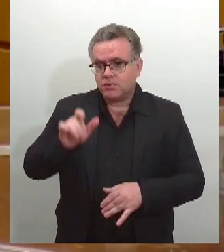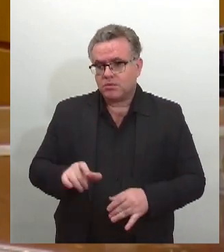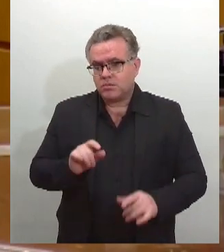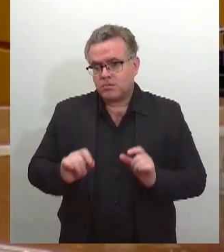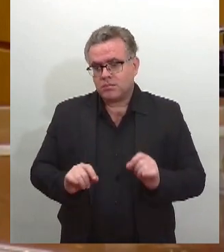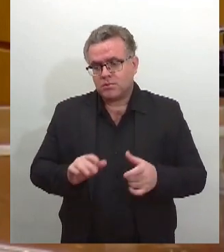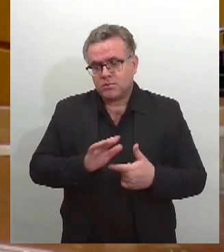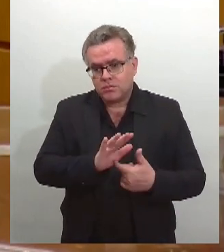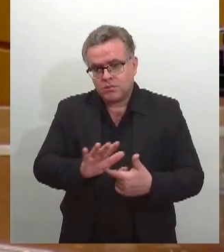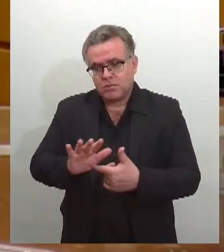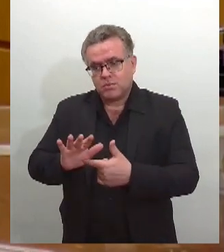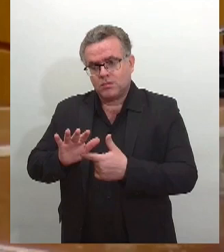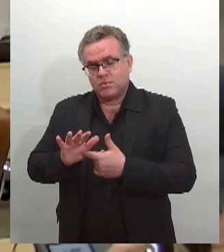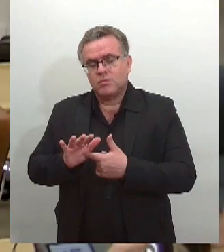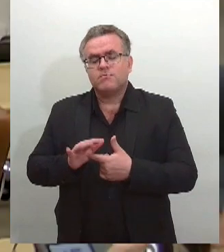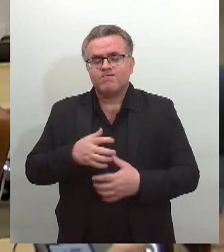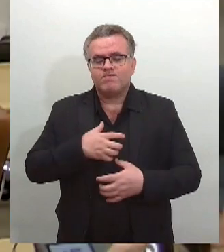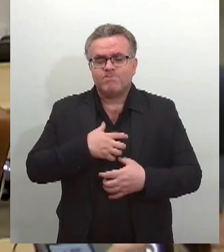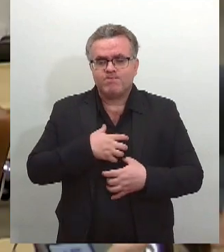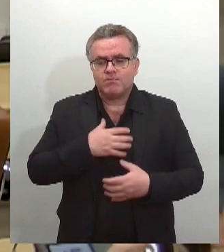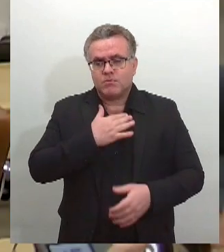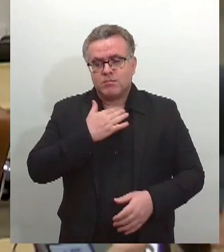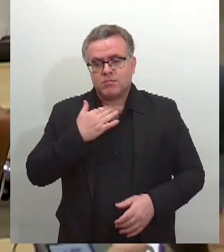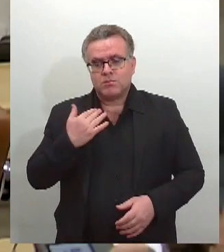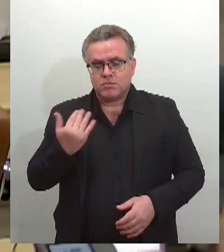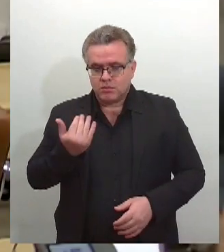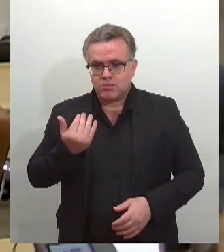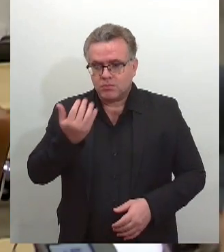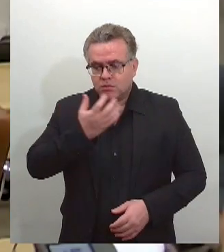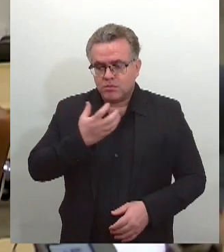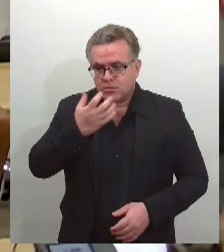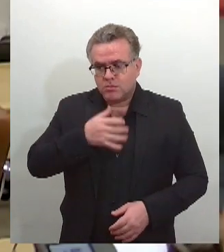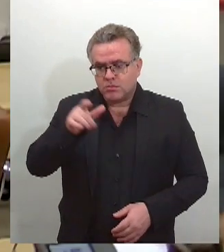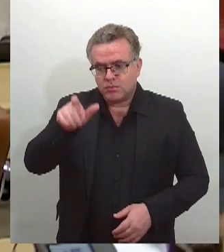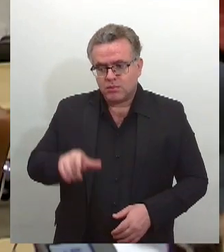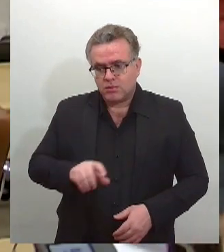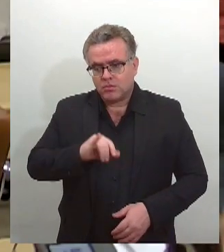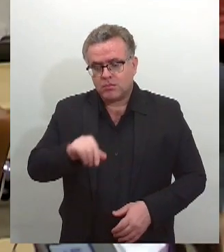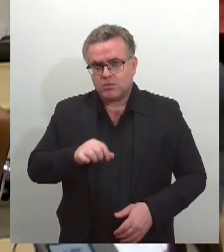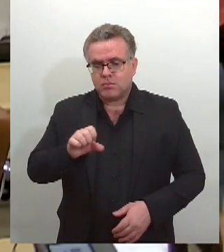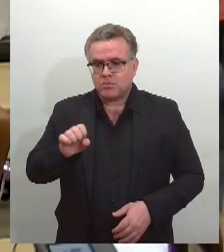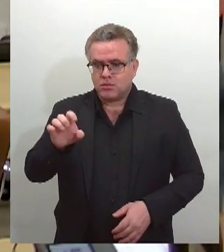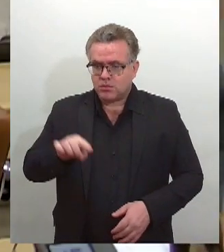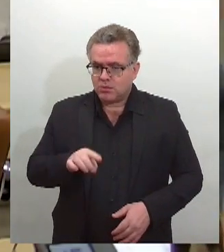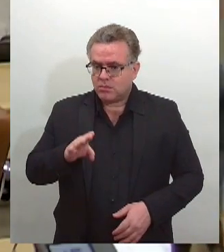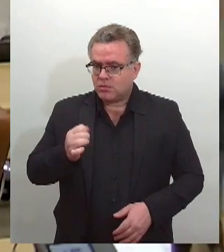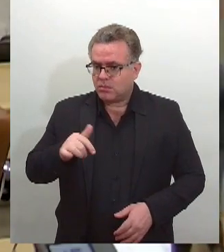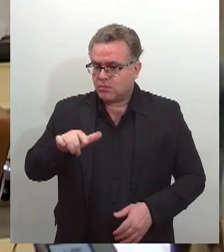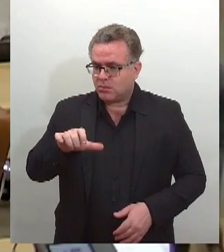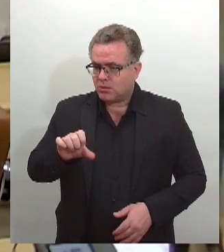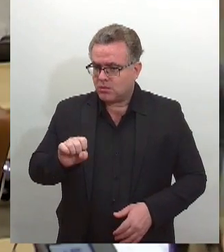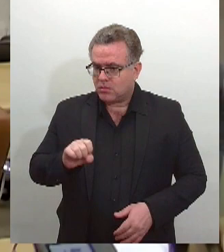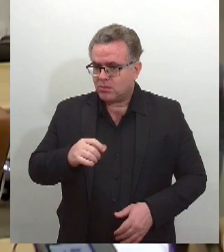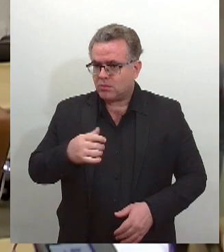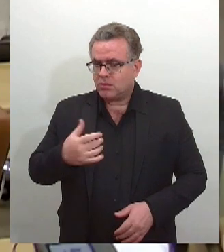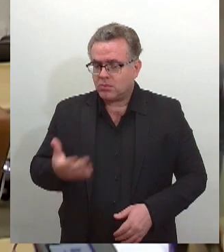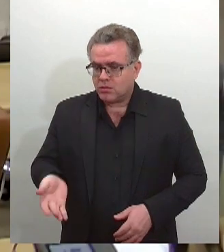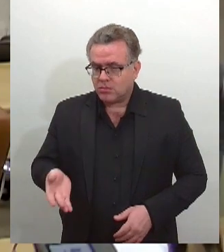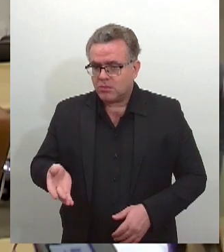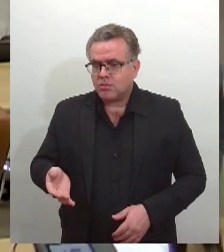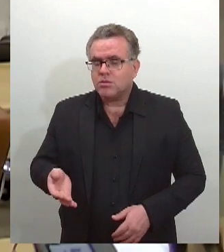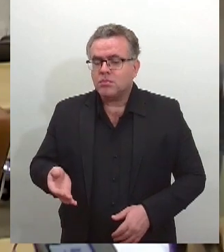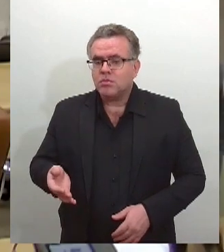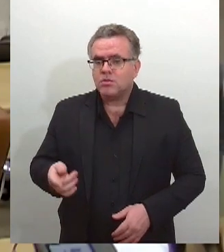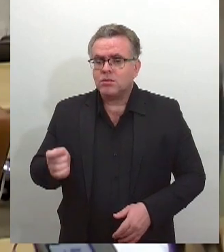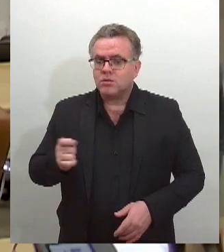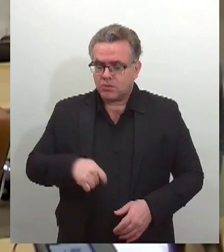pela morte do produtor musical sergipano José Carlos Mendonça, popularmente conhecido por Pinga, que